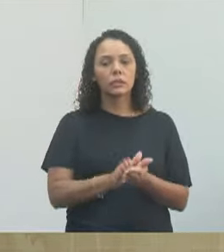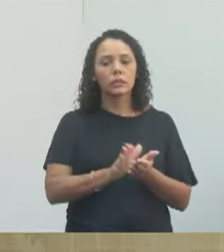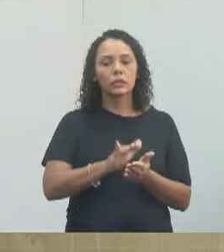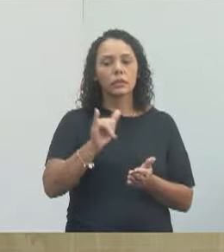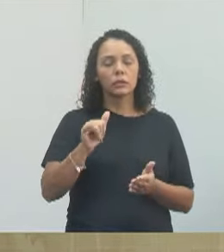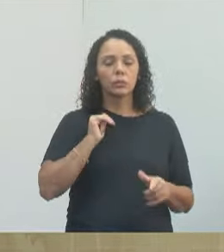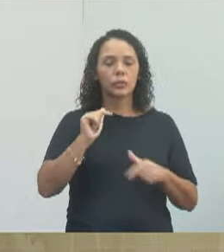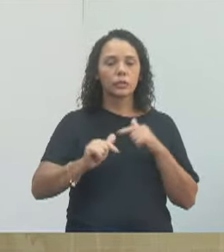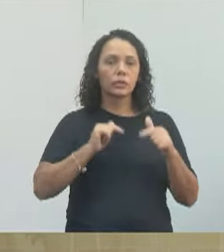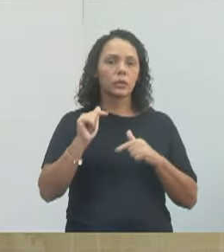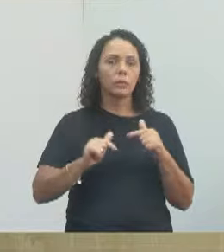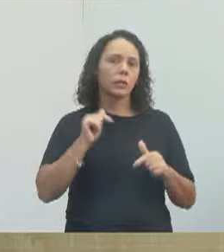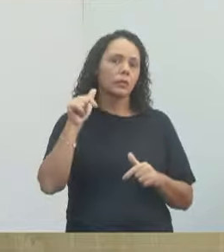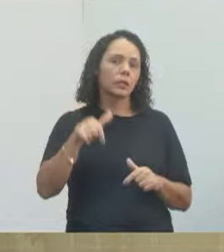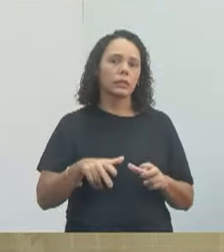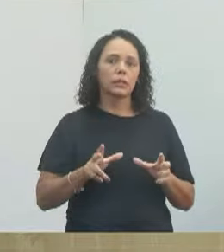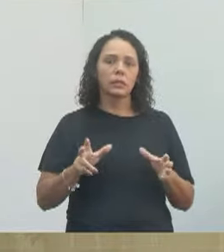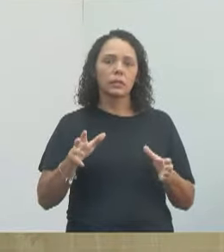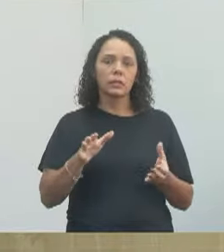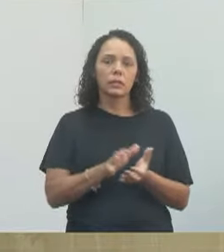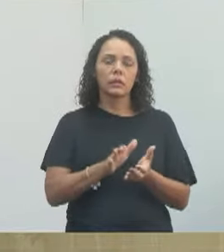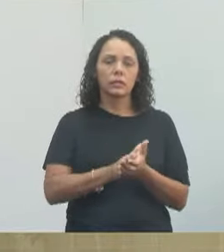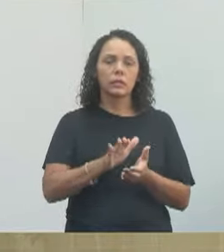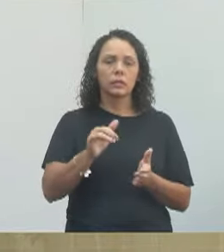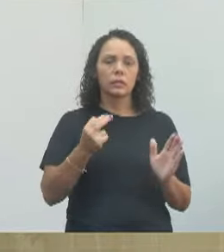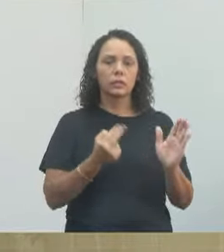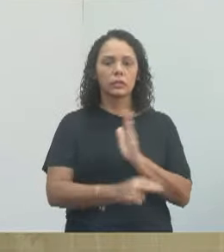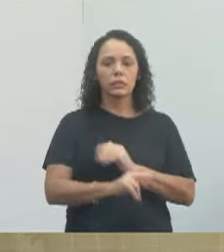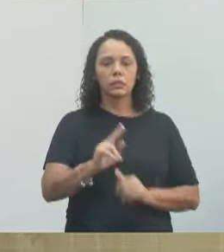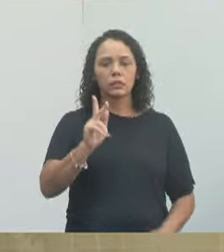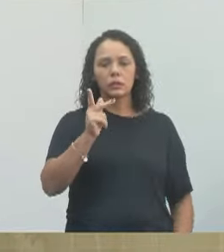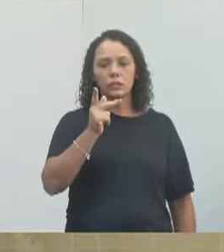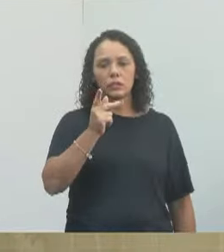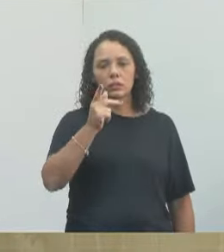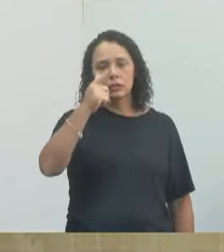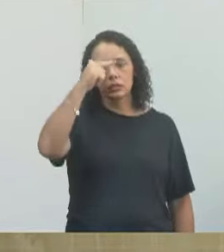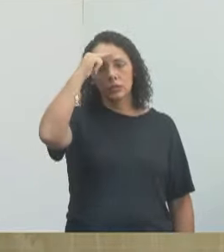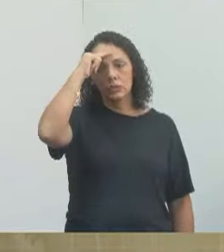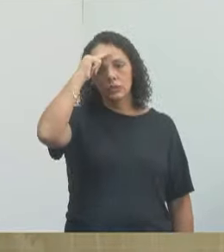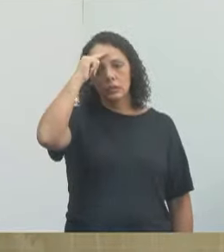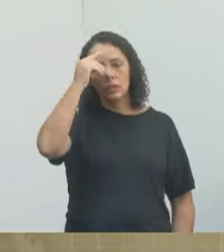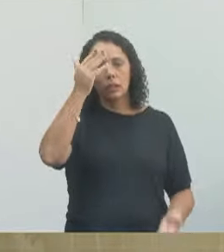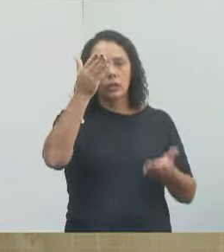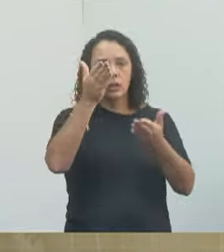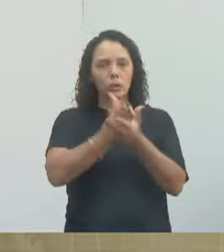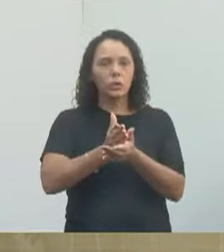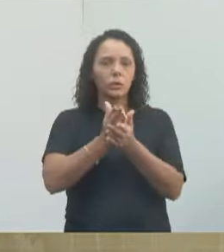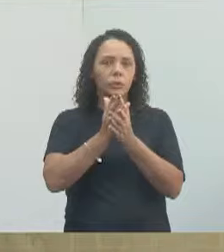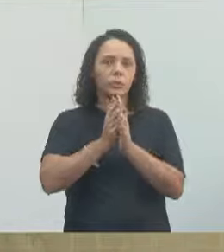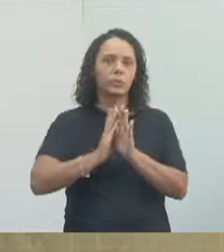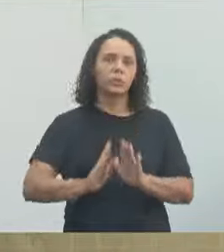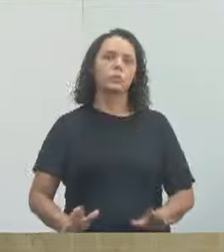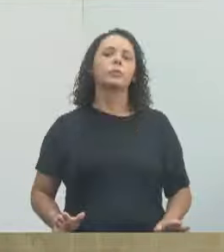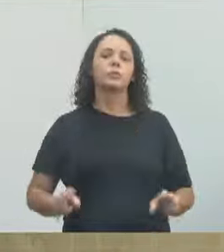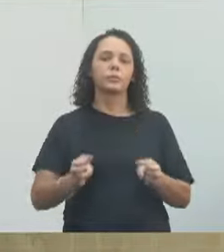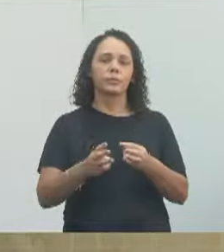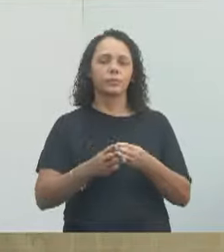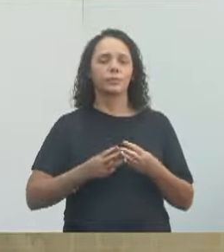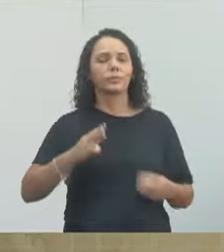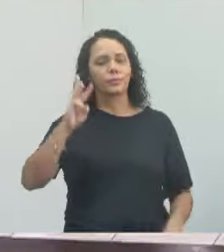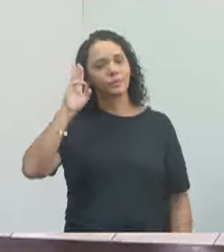serviço prestado população jacareiense autoria Luiz Flávio Flavinho não temos mais moções